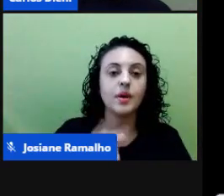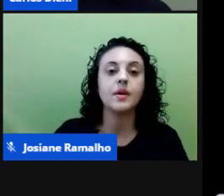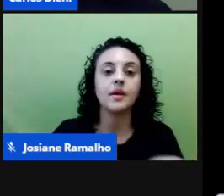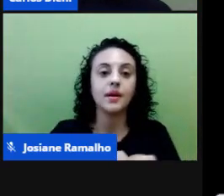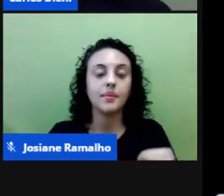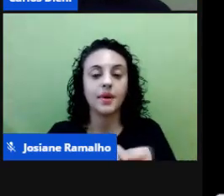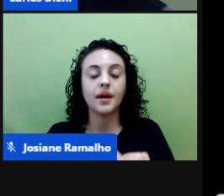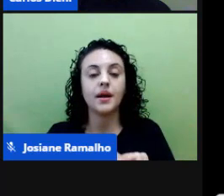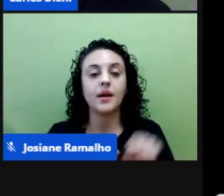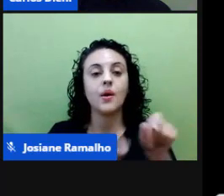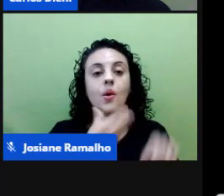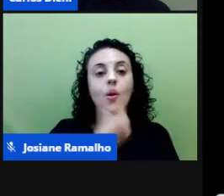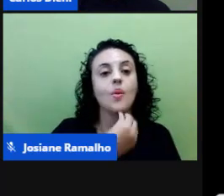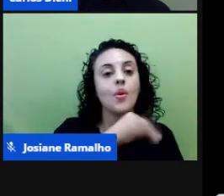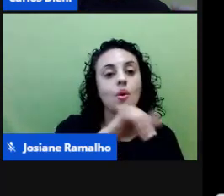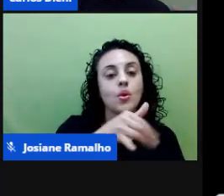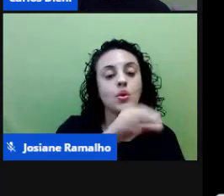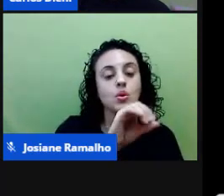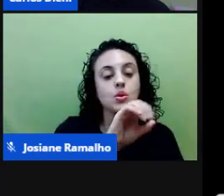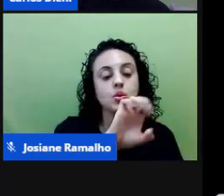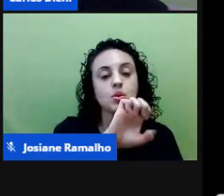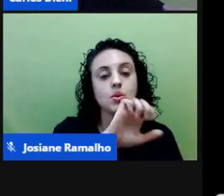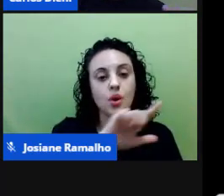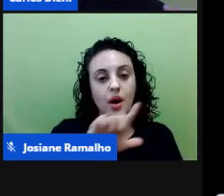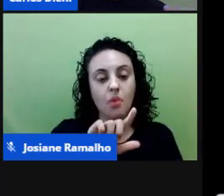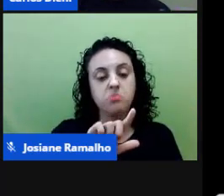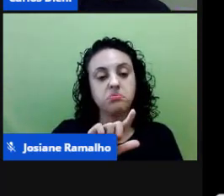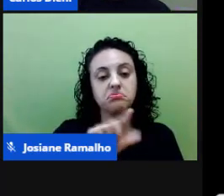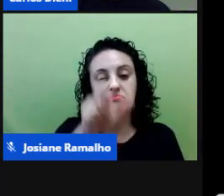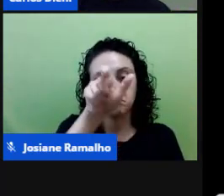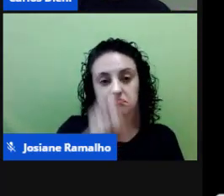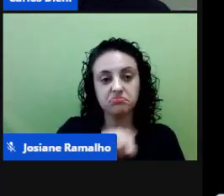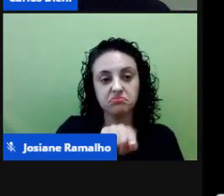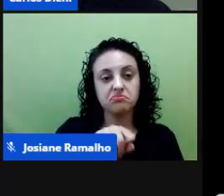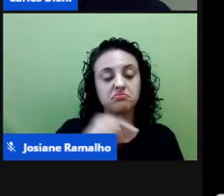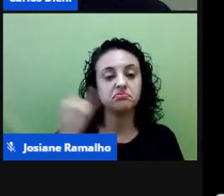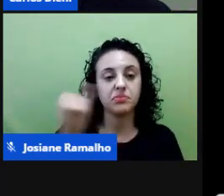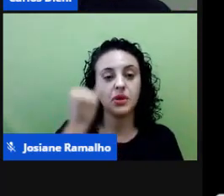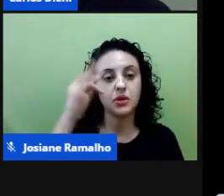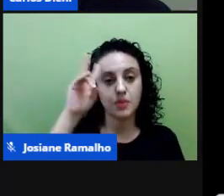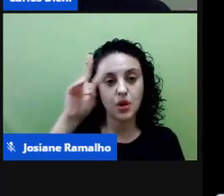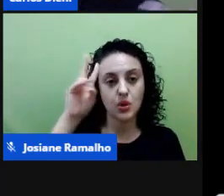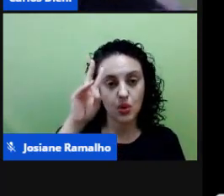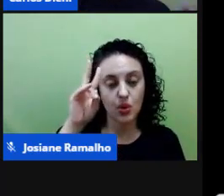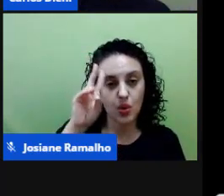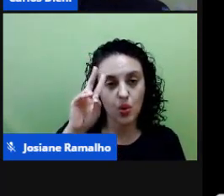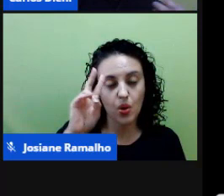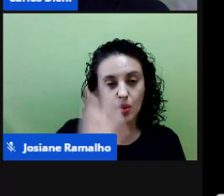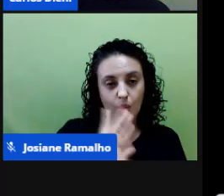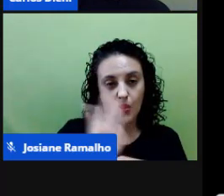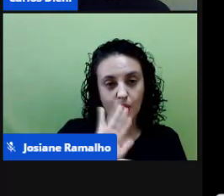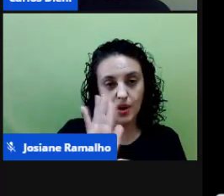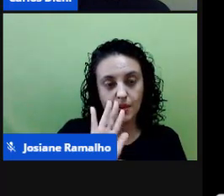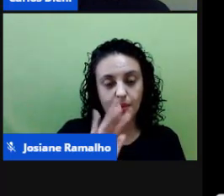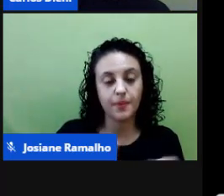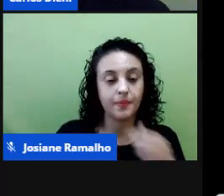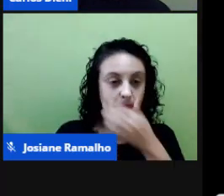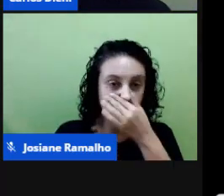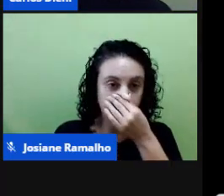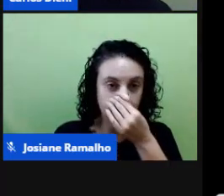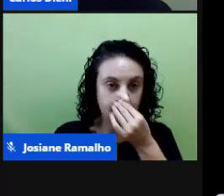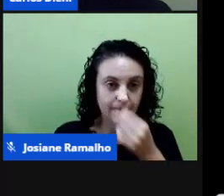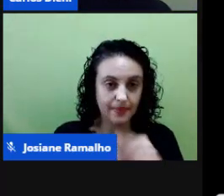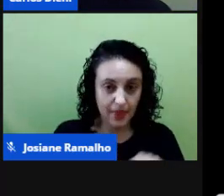cineasta sul-mato-grossense de grande renome nacional. Mas aí também começou um outro tipo de